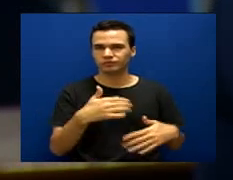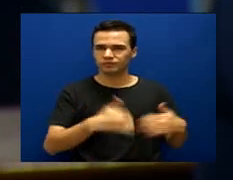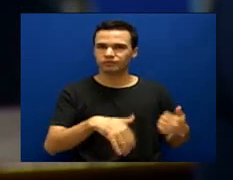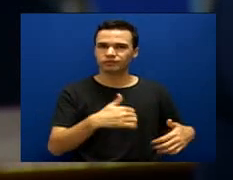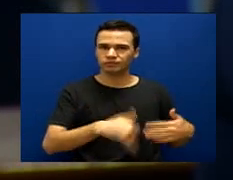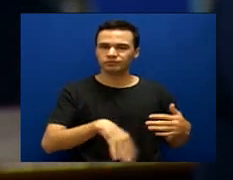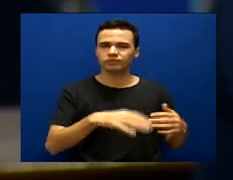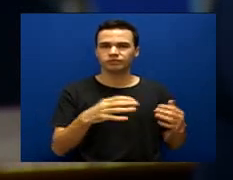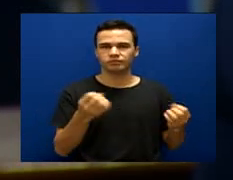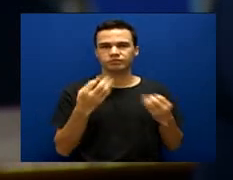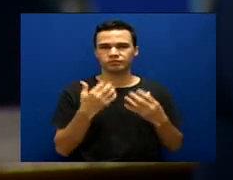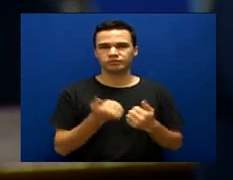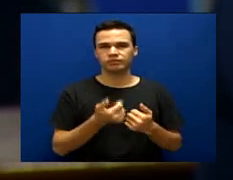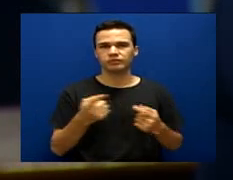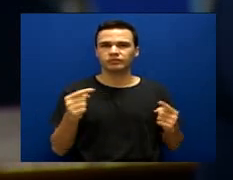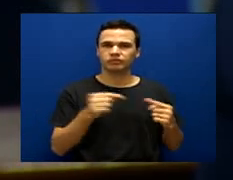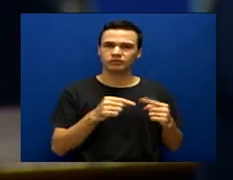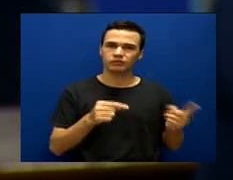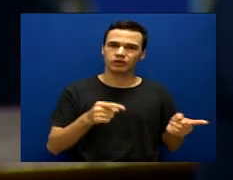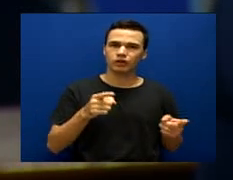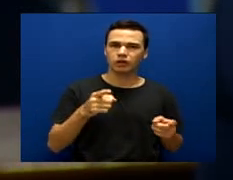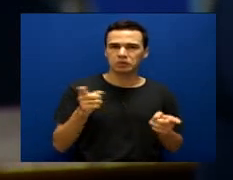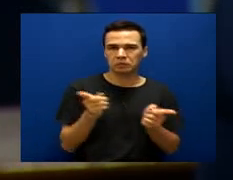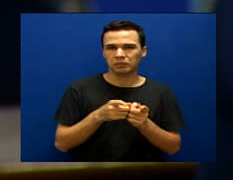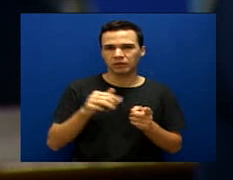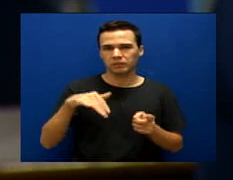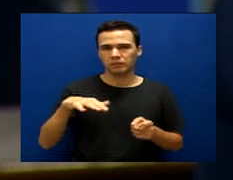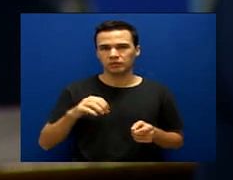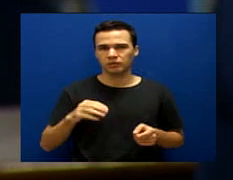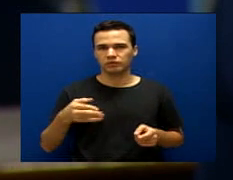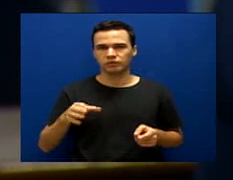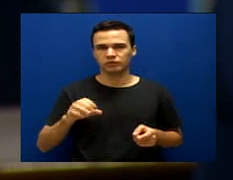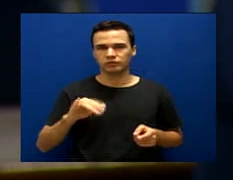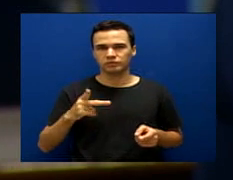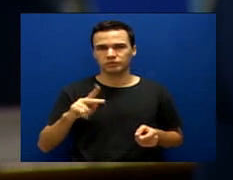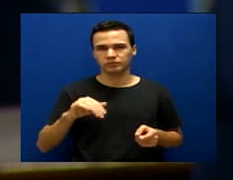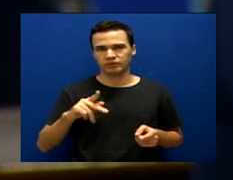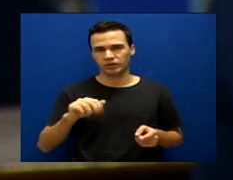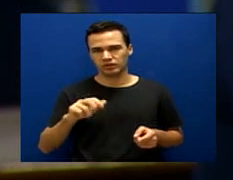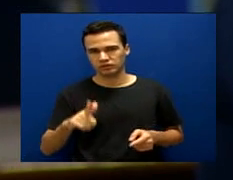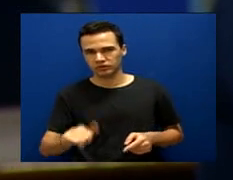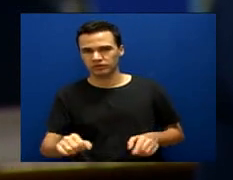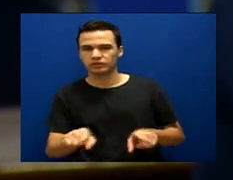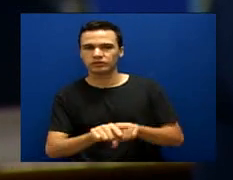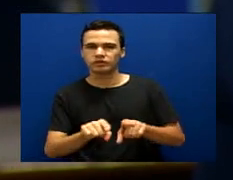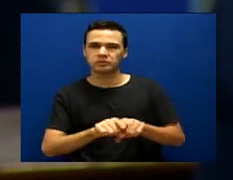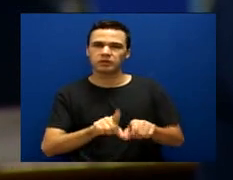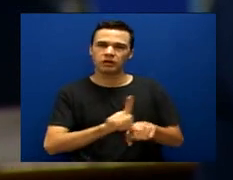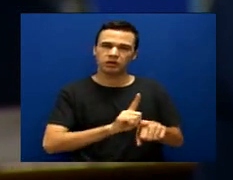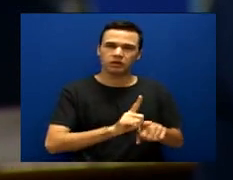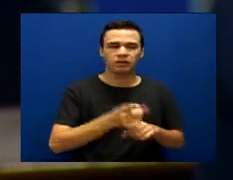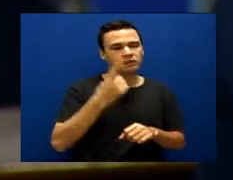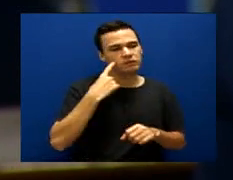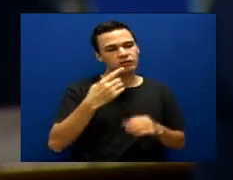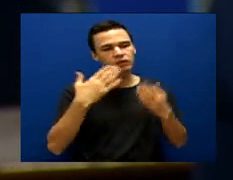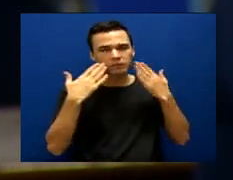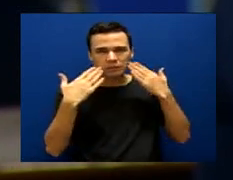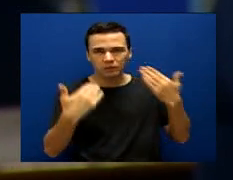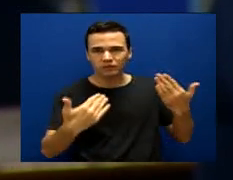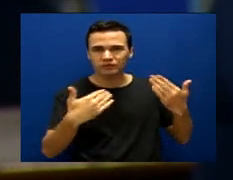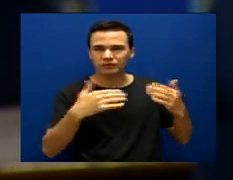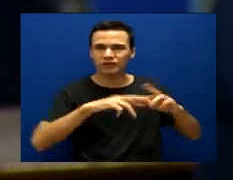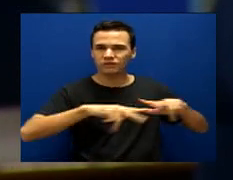explanou bastante. Parte de microchipagem, parte de exposições de animais em pet shop e agropecuárias, que está demais,